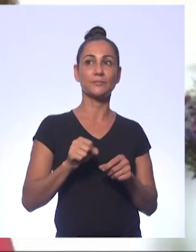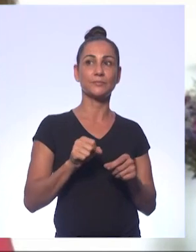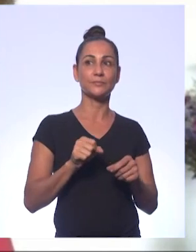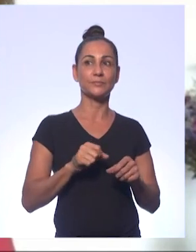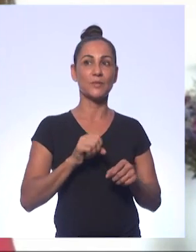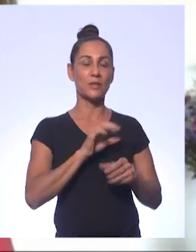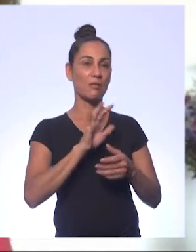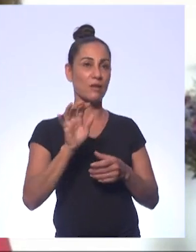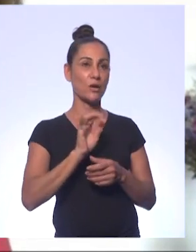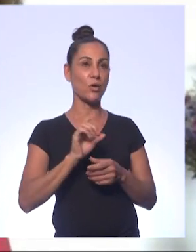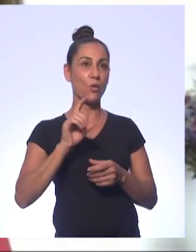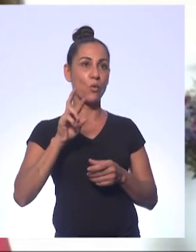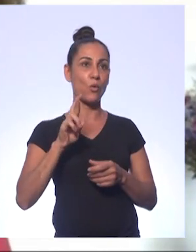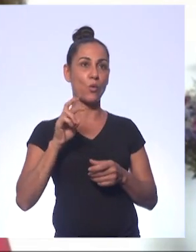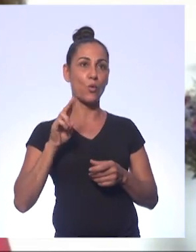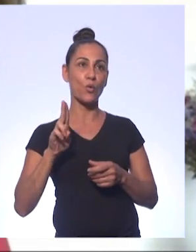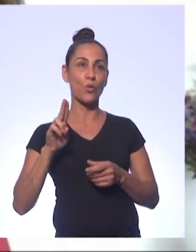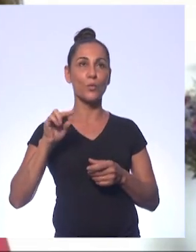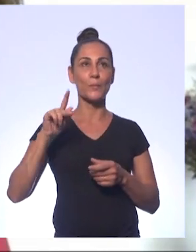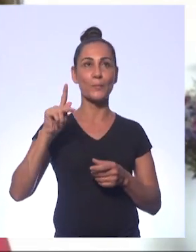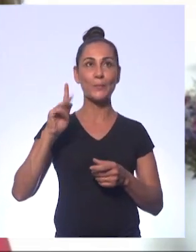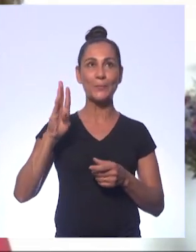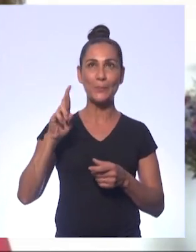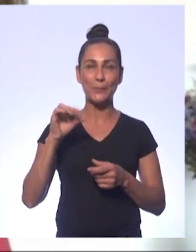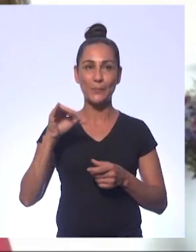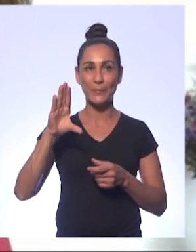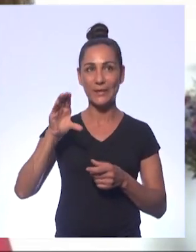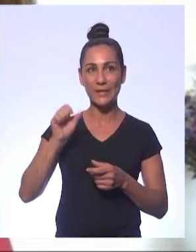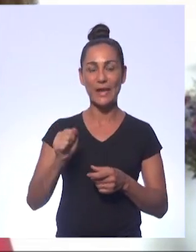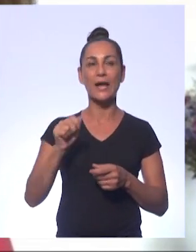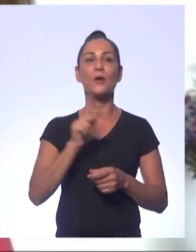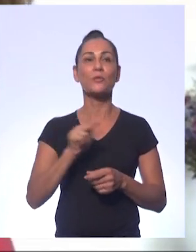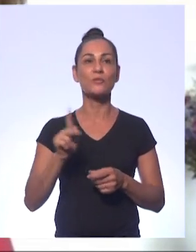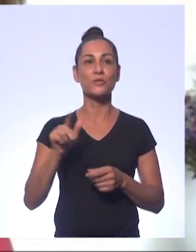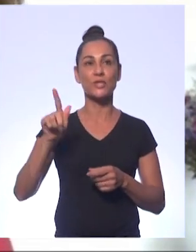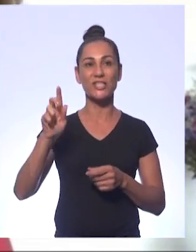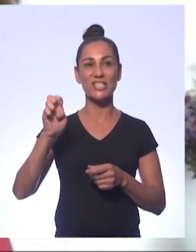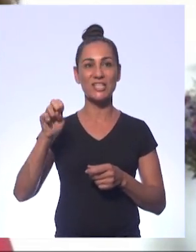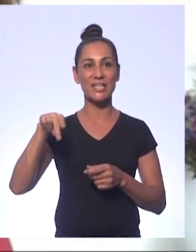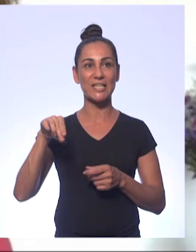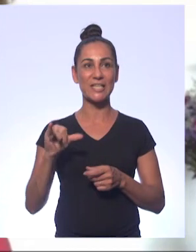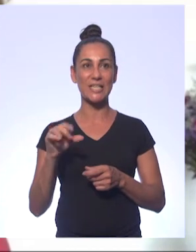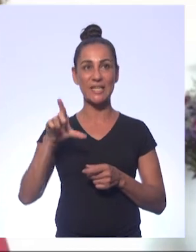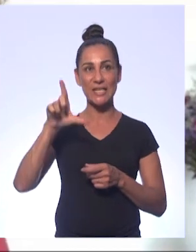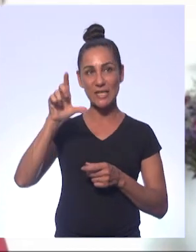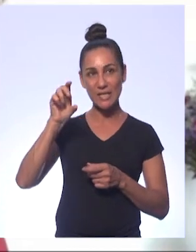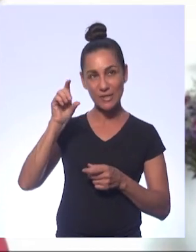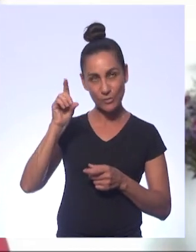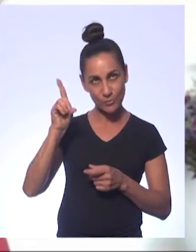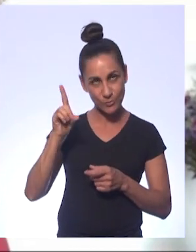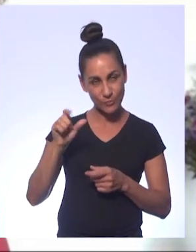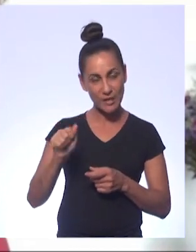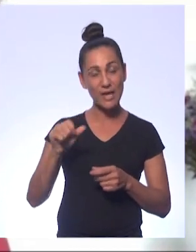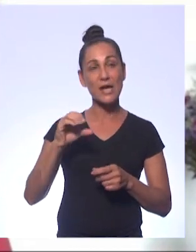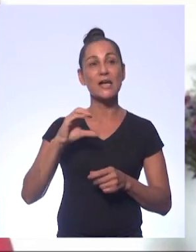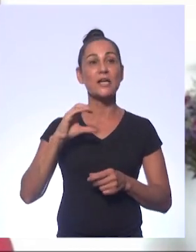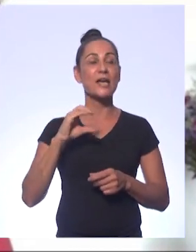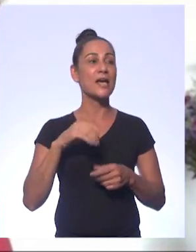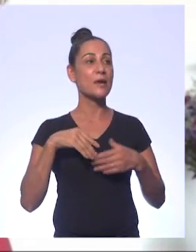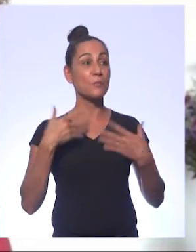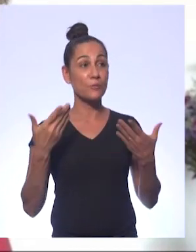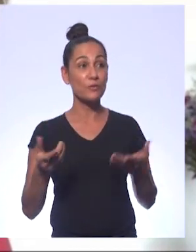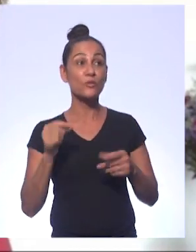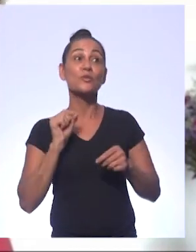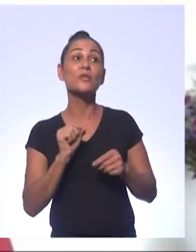momento. A professora Genilda também, Chico, por favor, fale a respeito